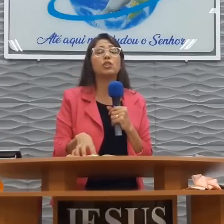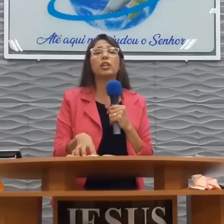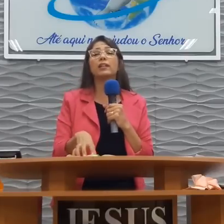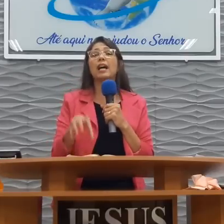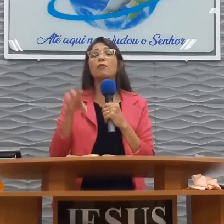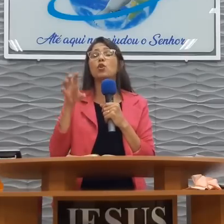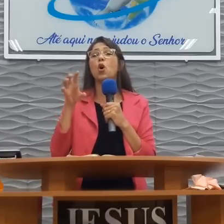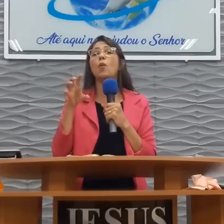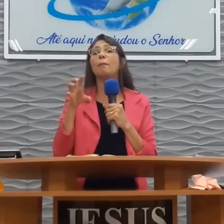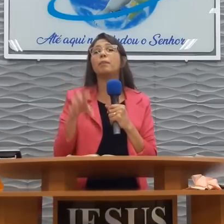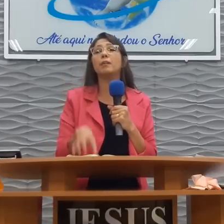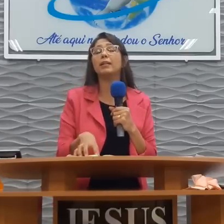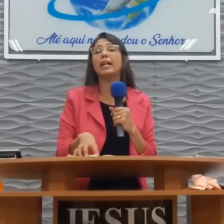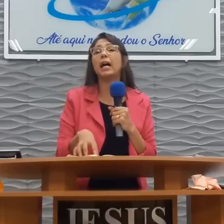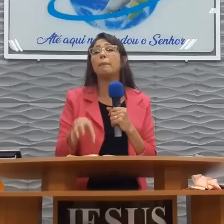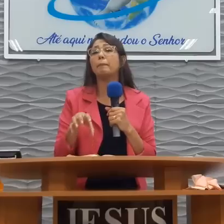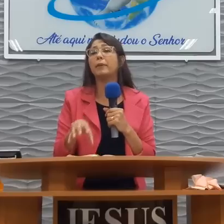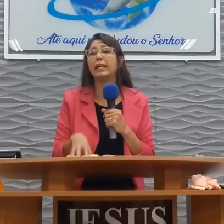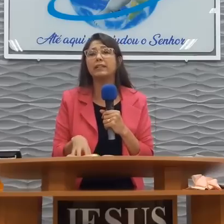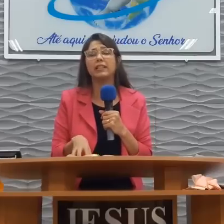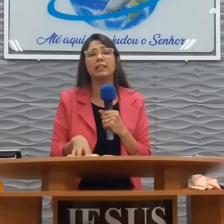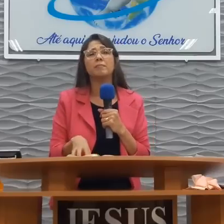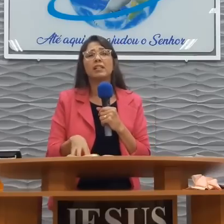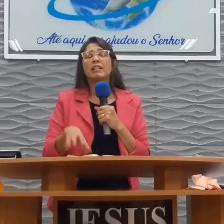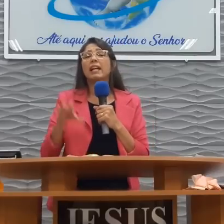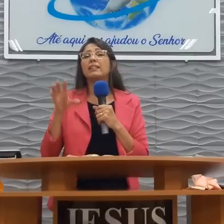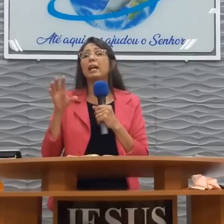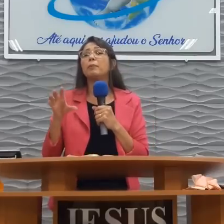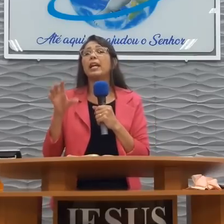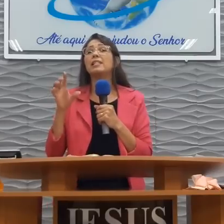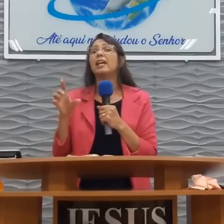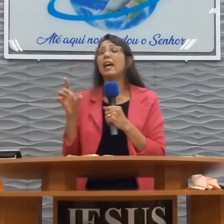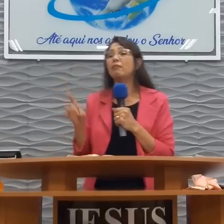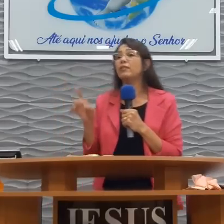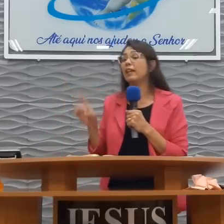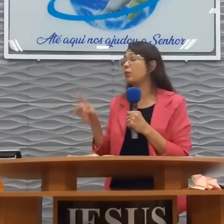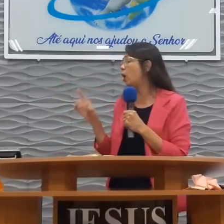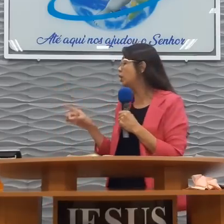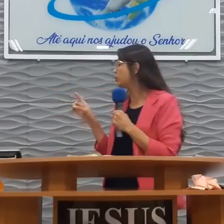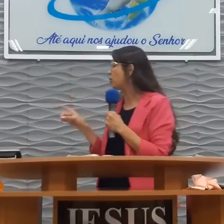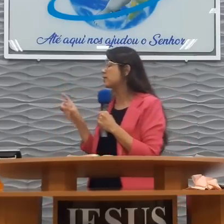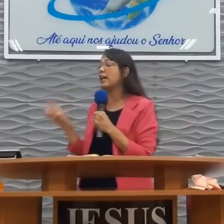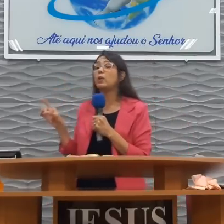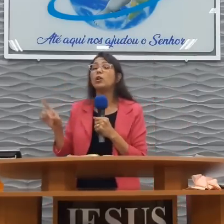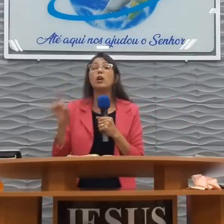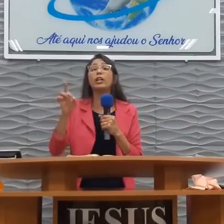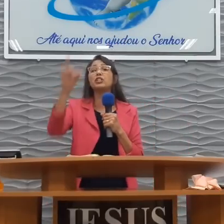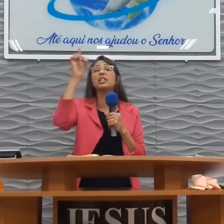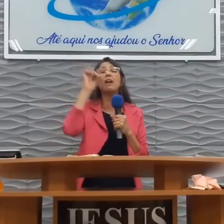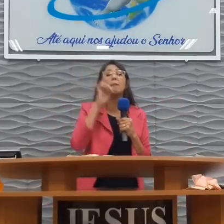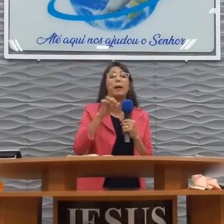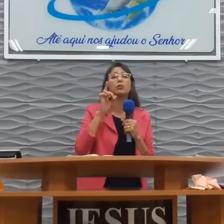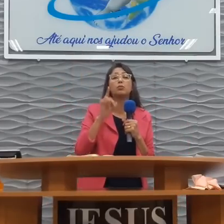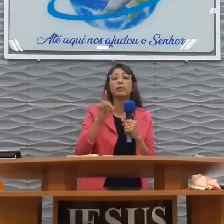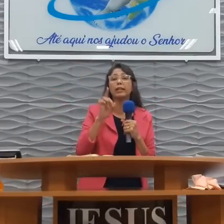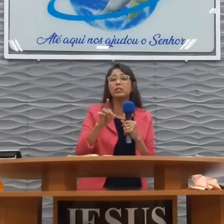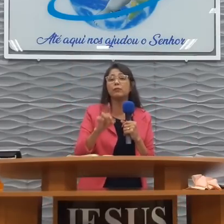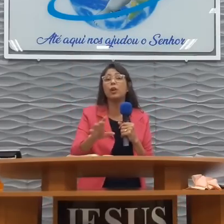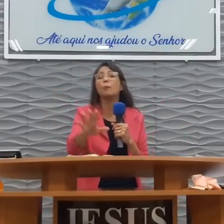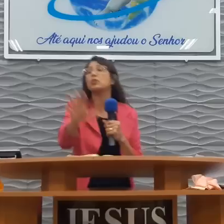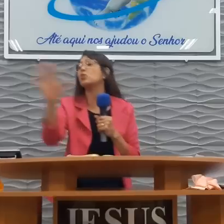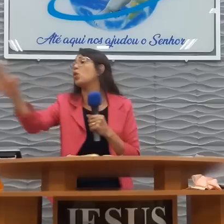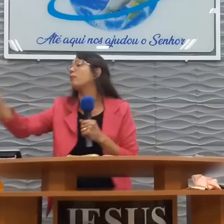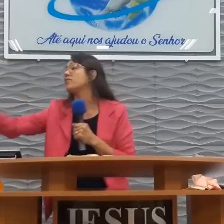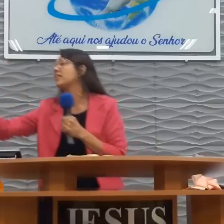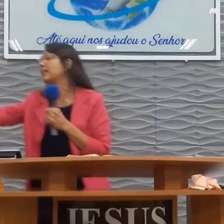aqueles crentes que andavam com a Bíblia da capa preta? Cadê? Porque eles quando alguém xingava perto de um